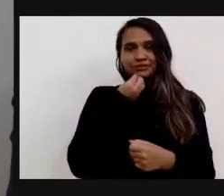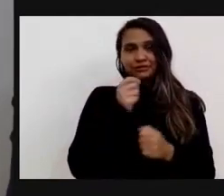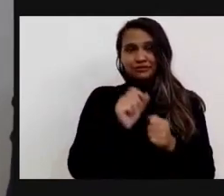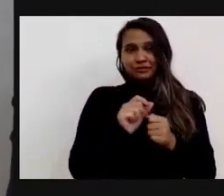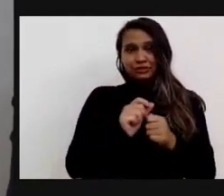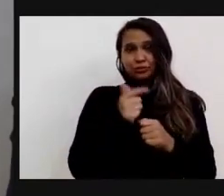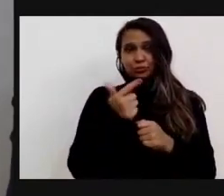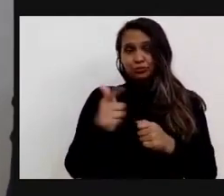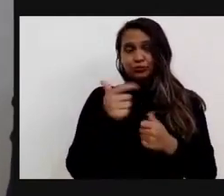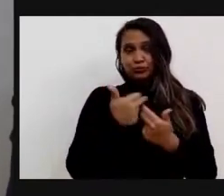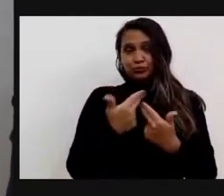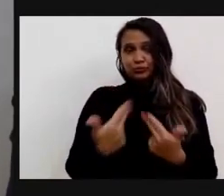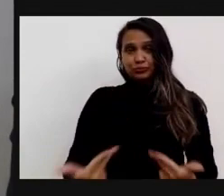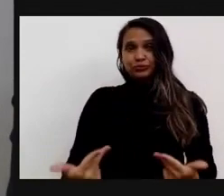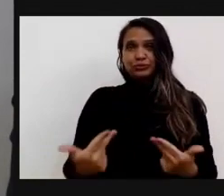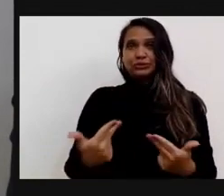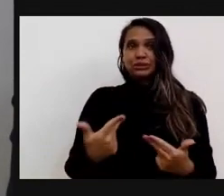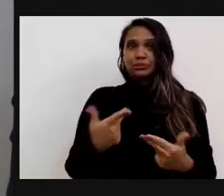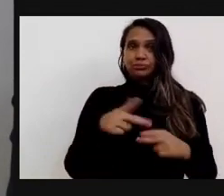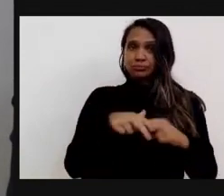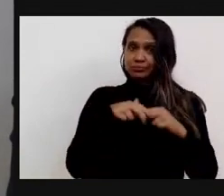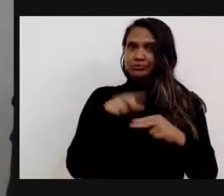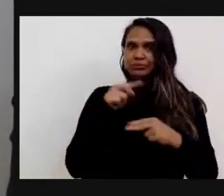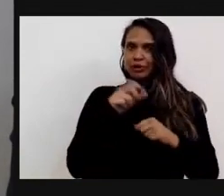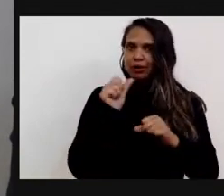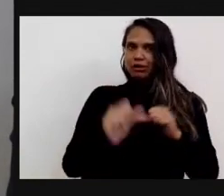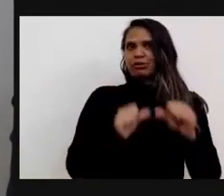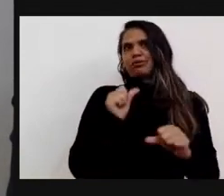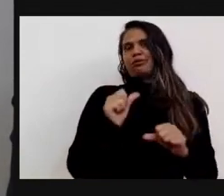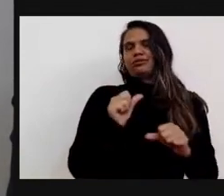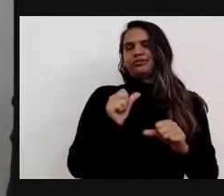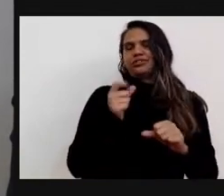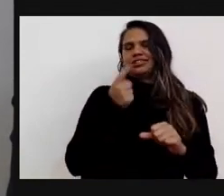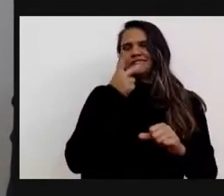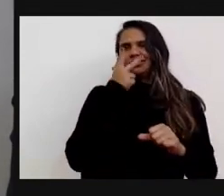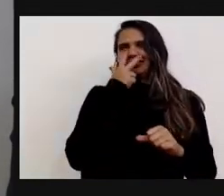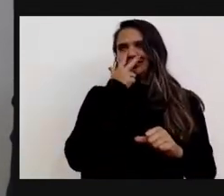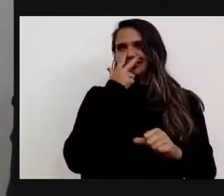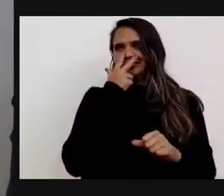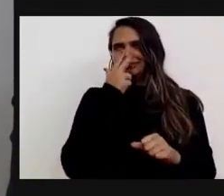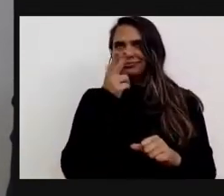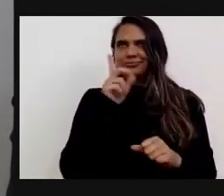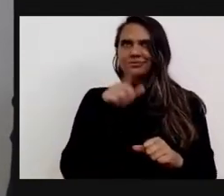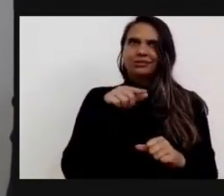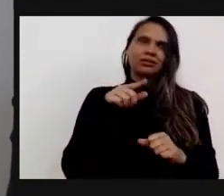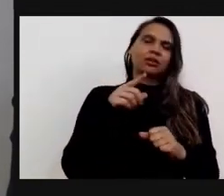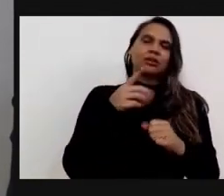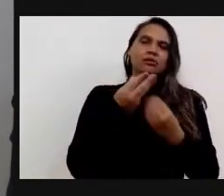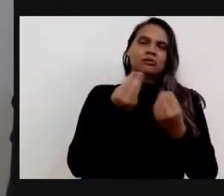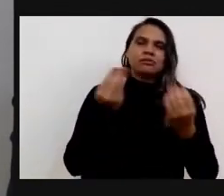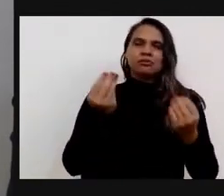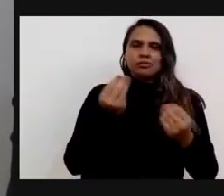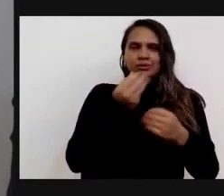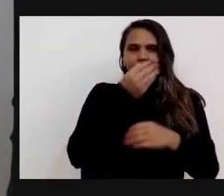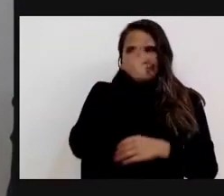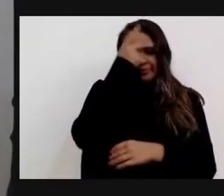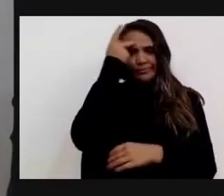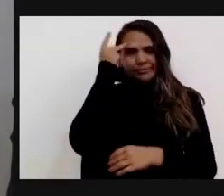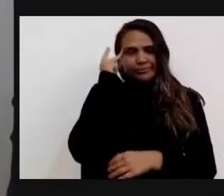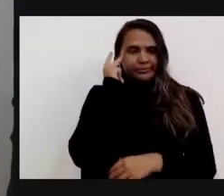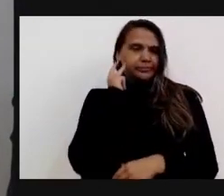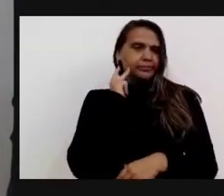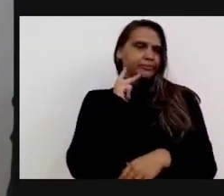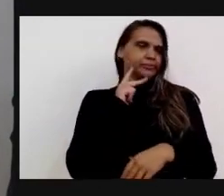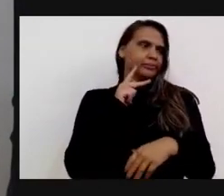testar outro porque isso assim que a gente nova as pessoas acham que inovação é genialidade é um grupo de gente descolada que usa